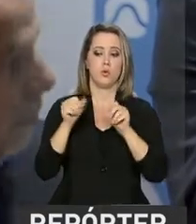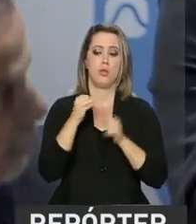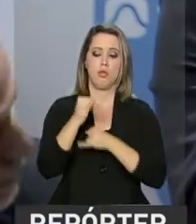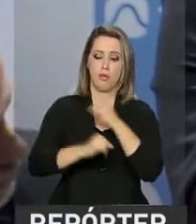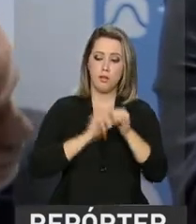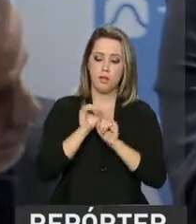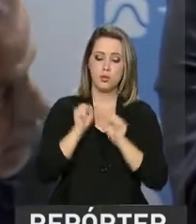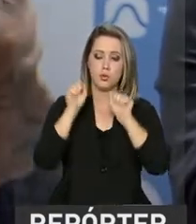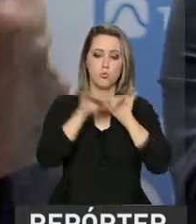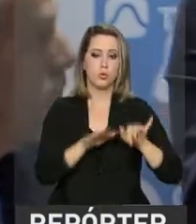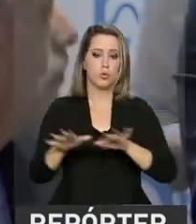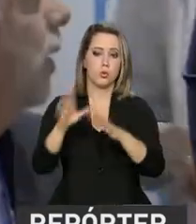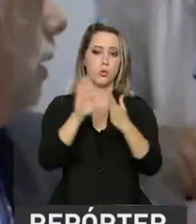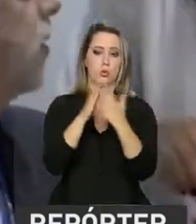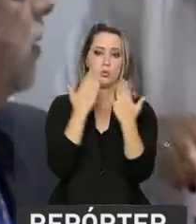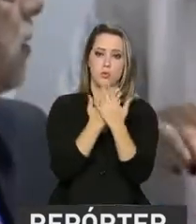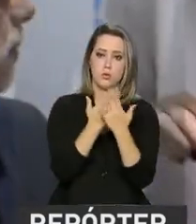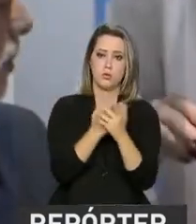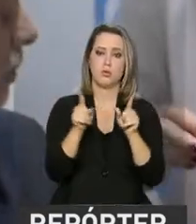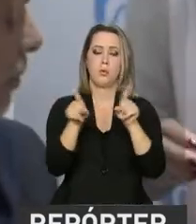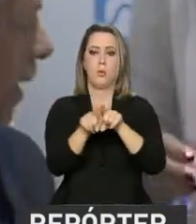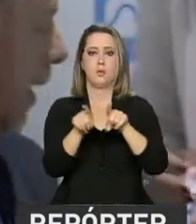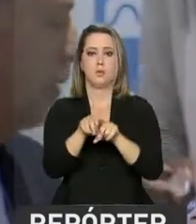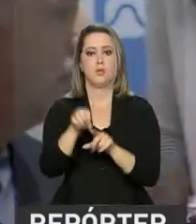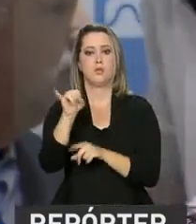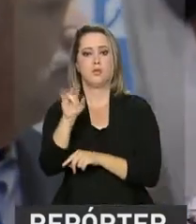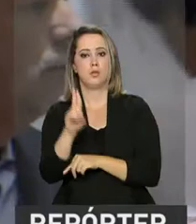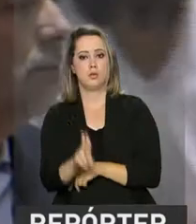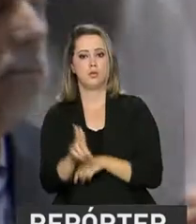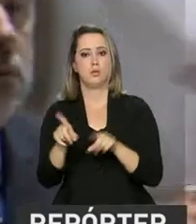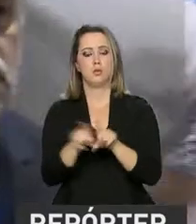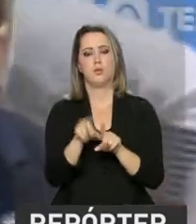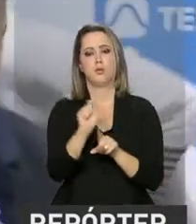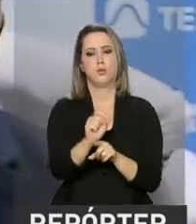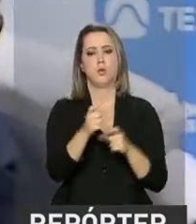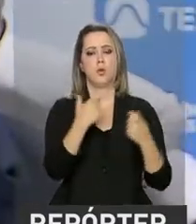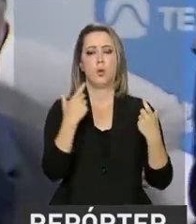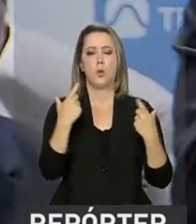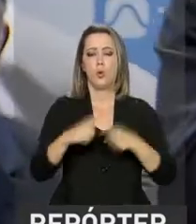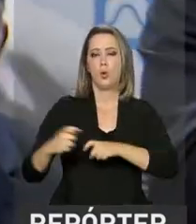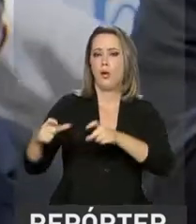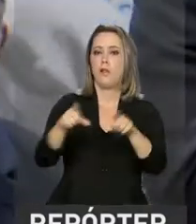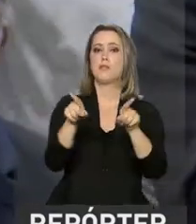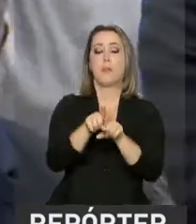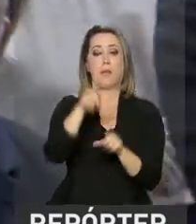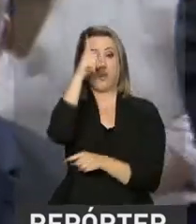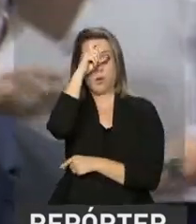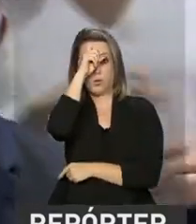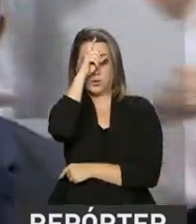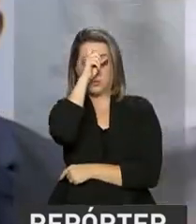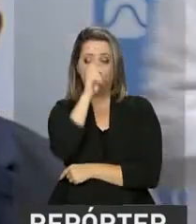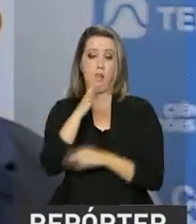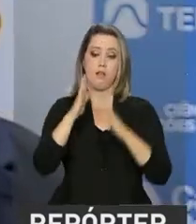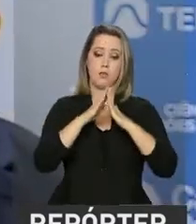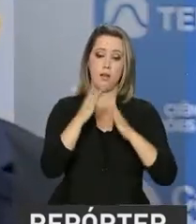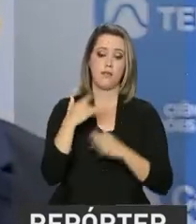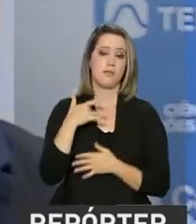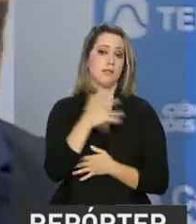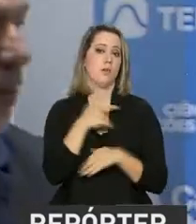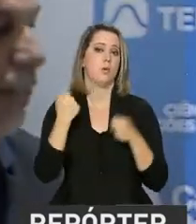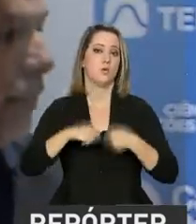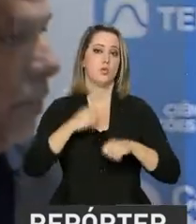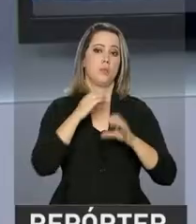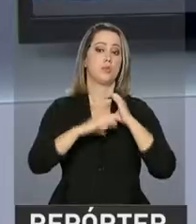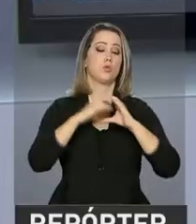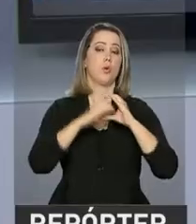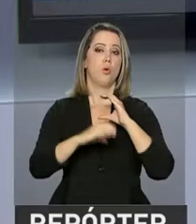também banda larga para todas as áreas que hoje têm hospitais ou estações de saúde que precisa de